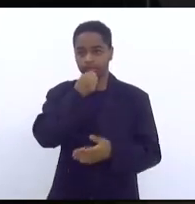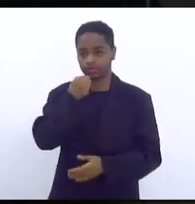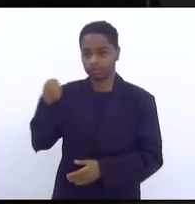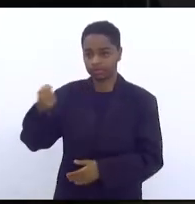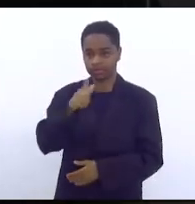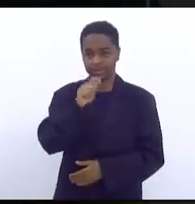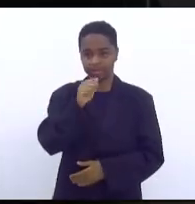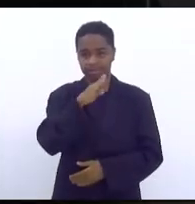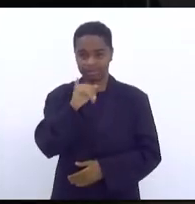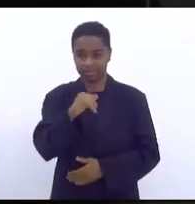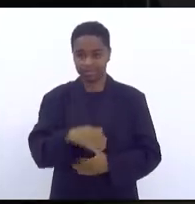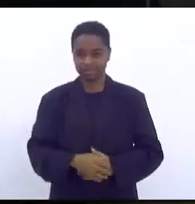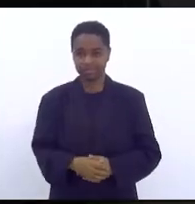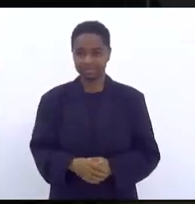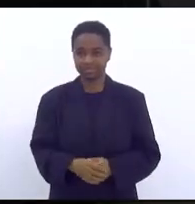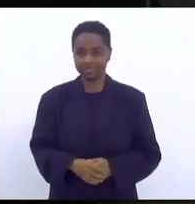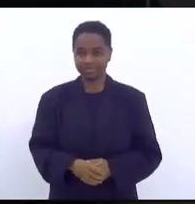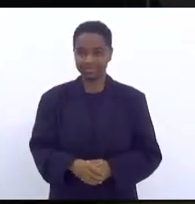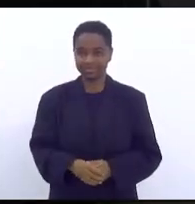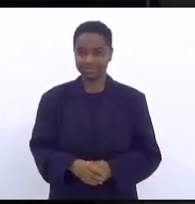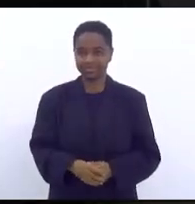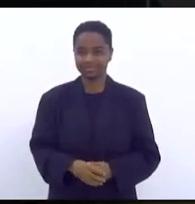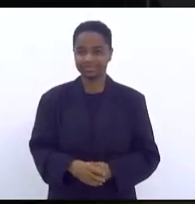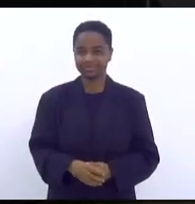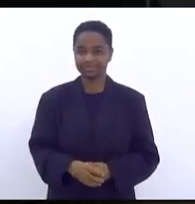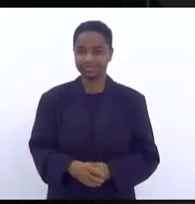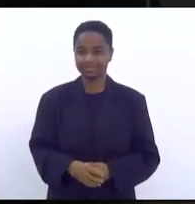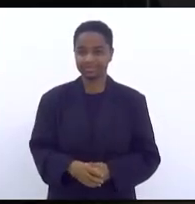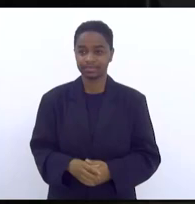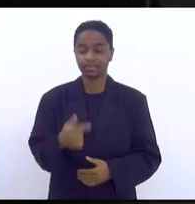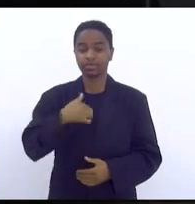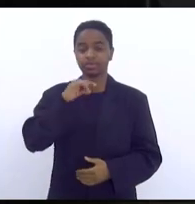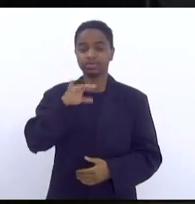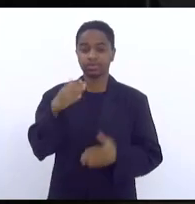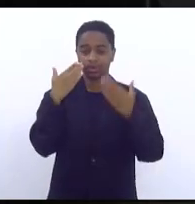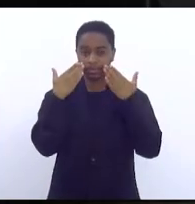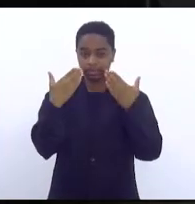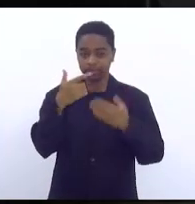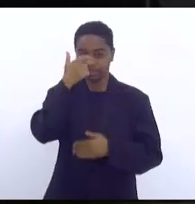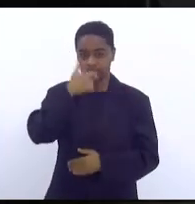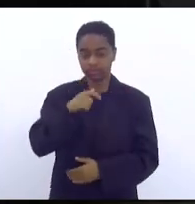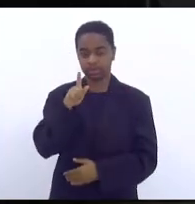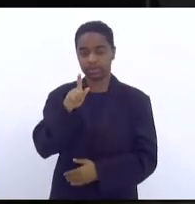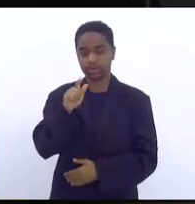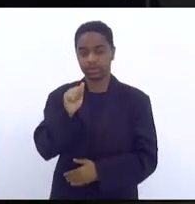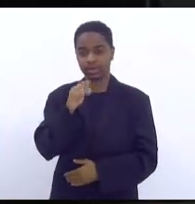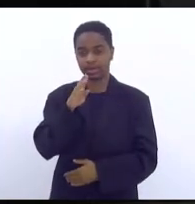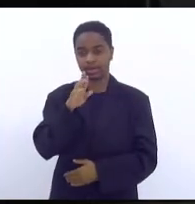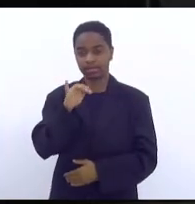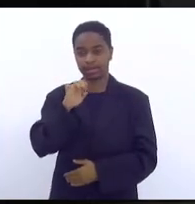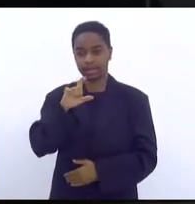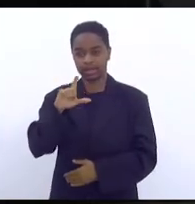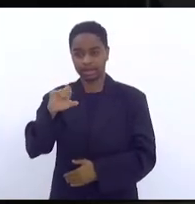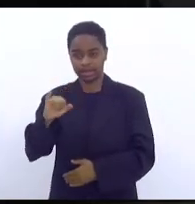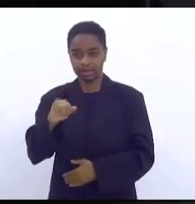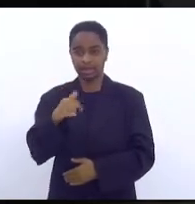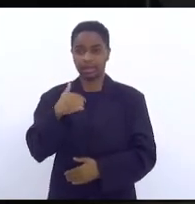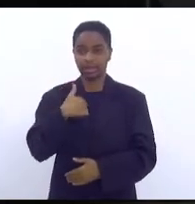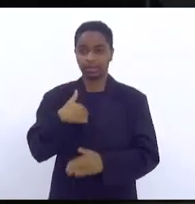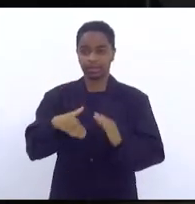Deus Gabi eu vou só me apresentar Eu sou Gabriele sou da Cidade